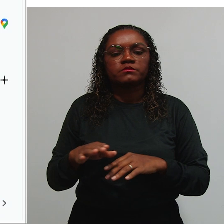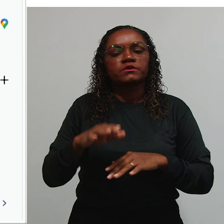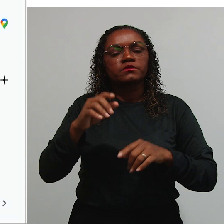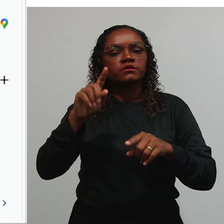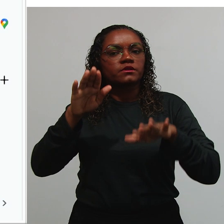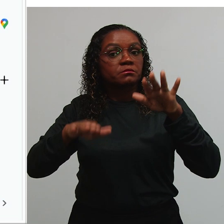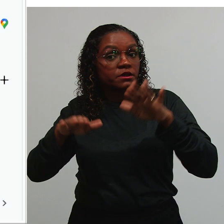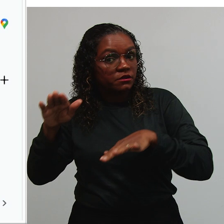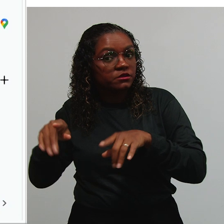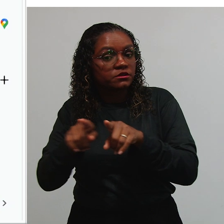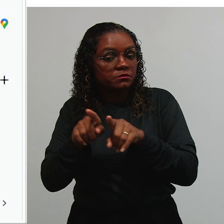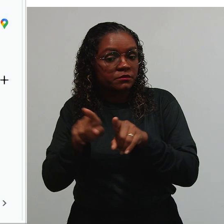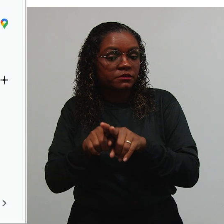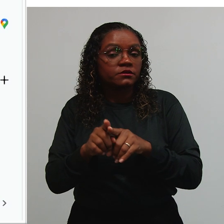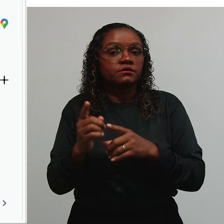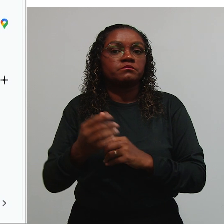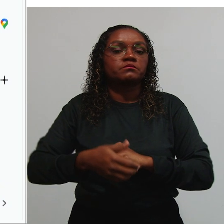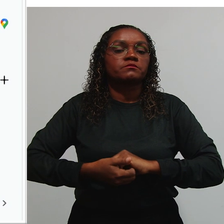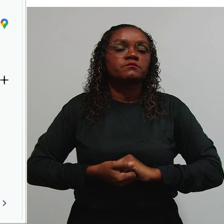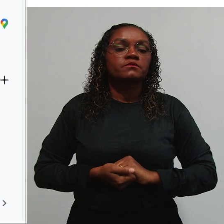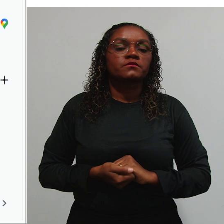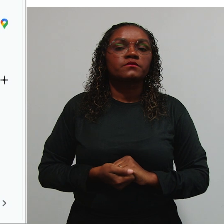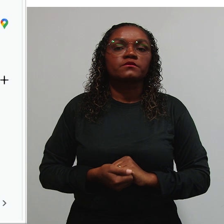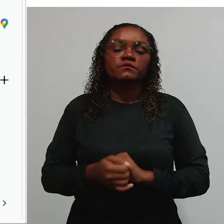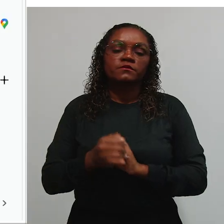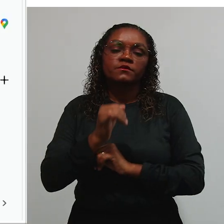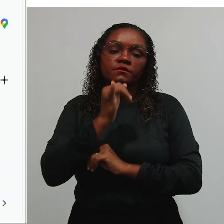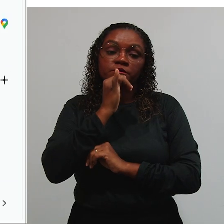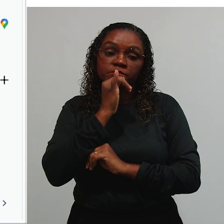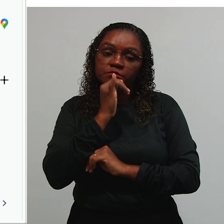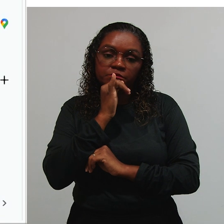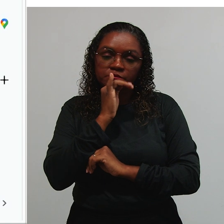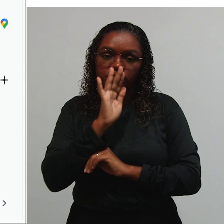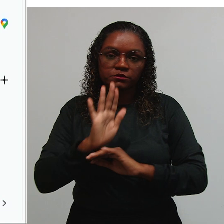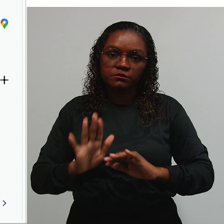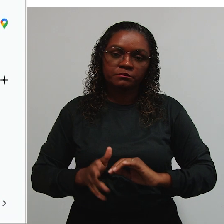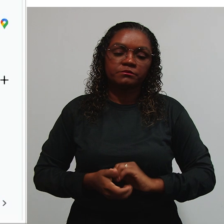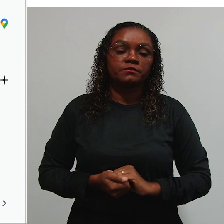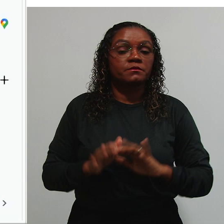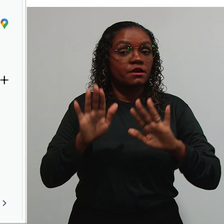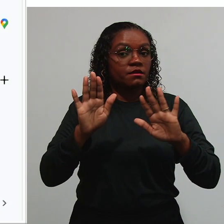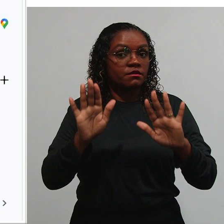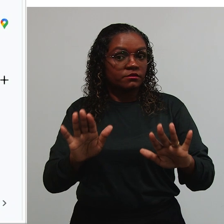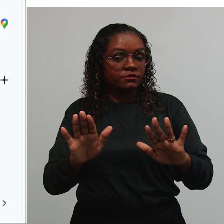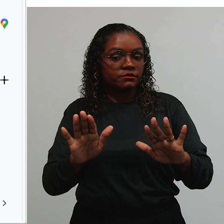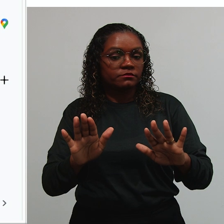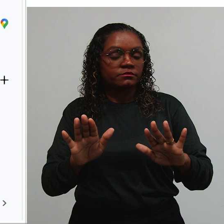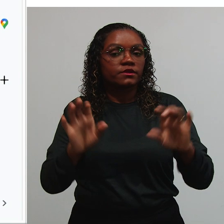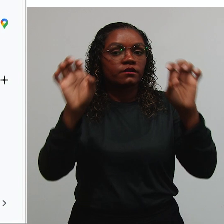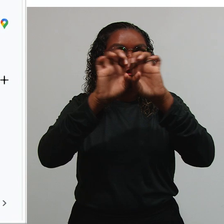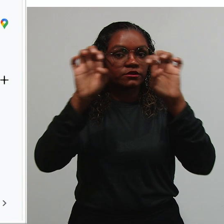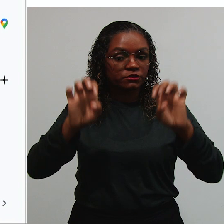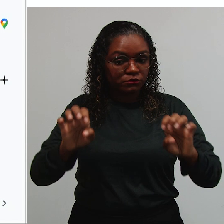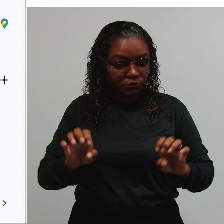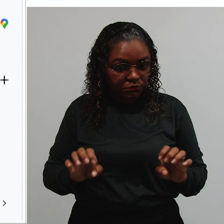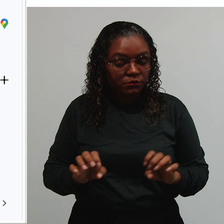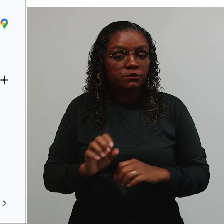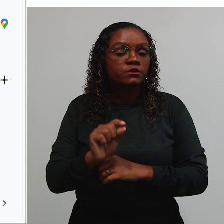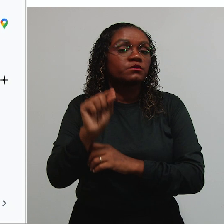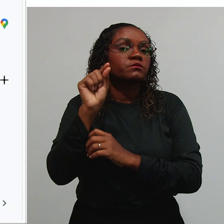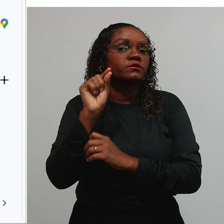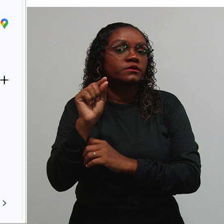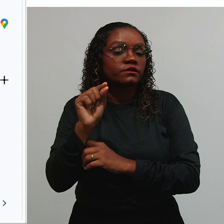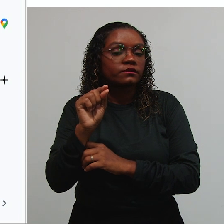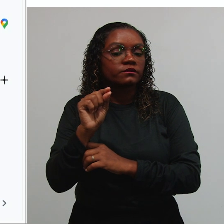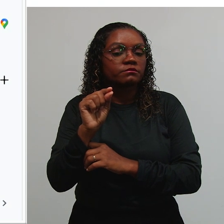primárias com sessões secundárias e sessões terciárias, se for o caso, tá? Mas a estrutura geral é o